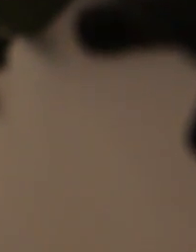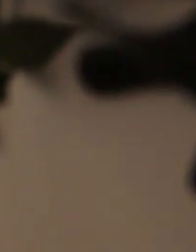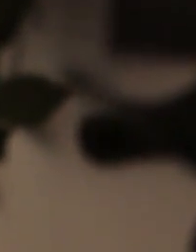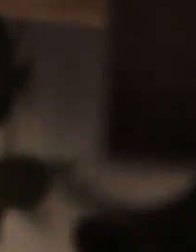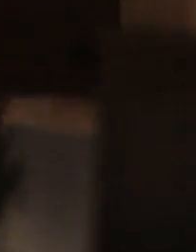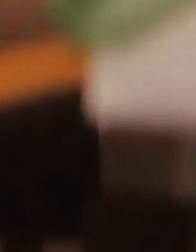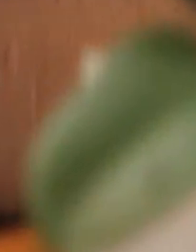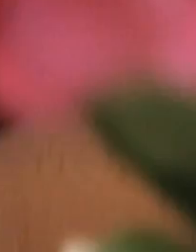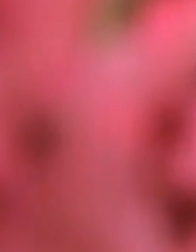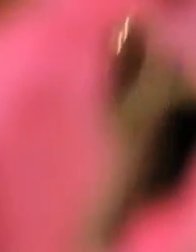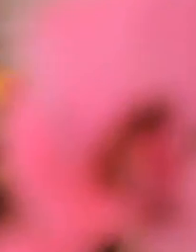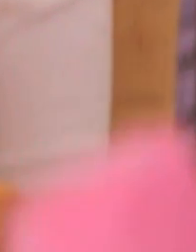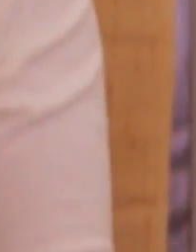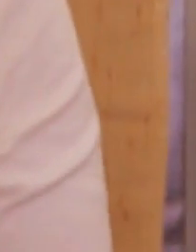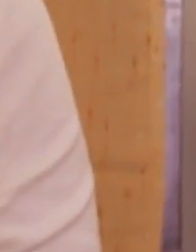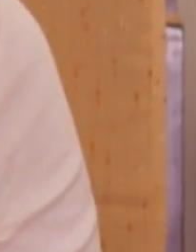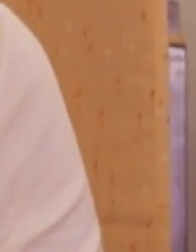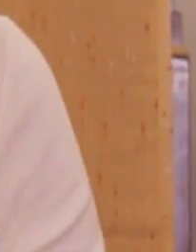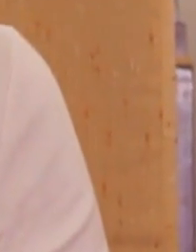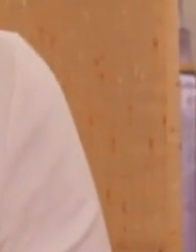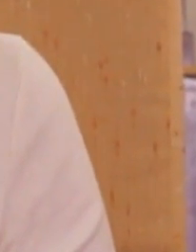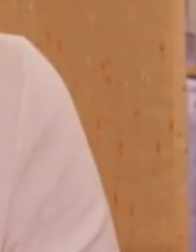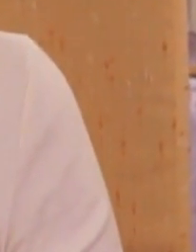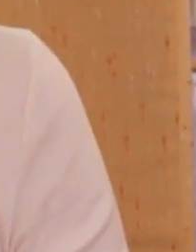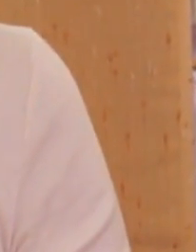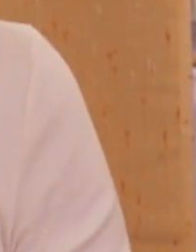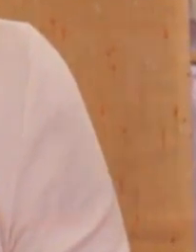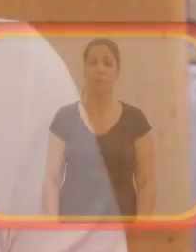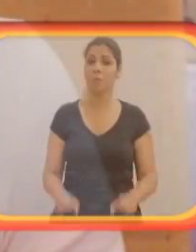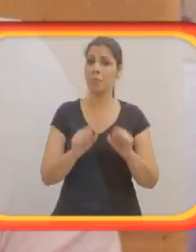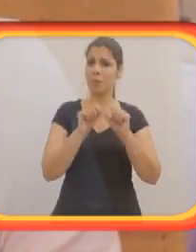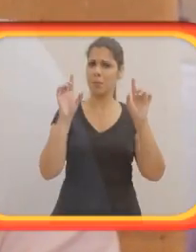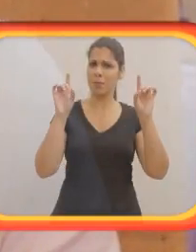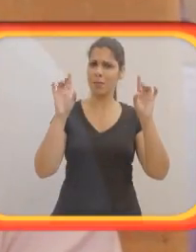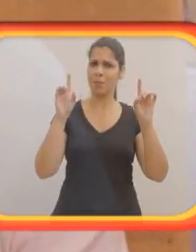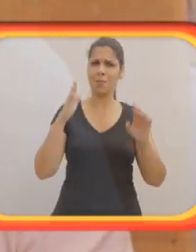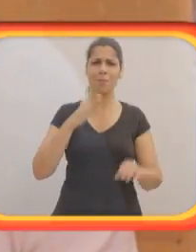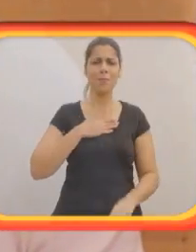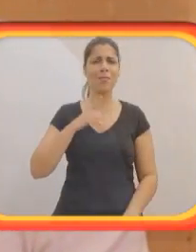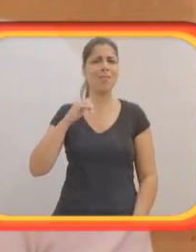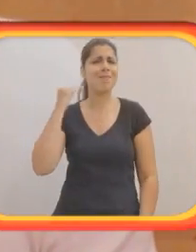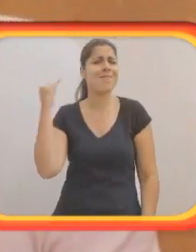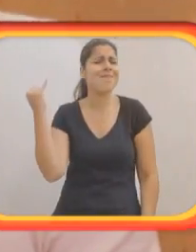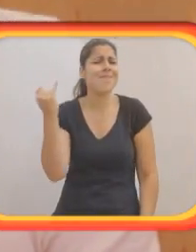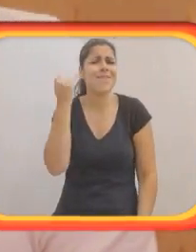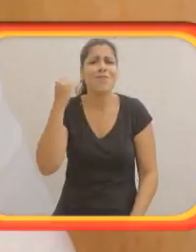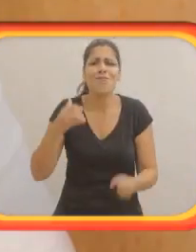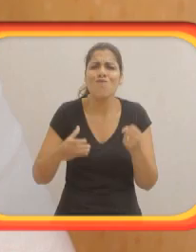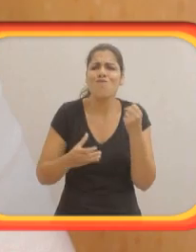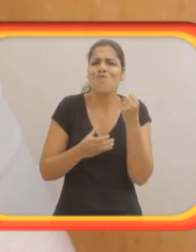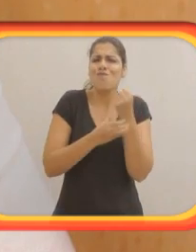na poltrona, Eneida folheia outro livro. O programa especial para mim é assim